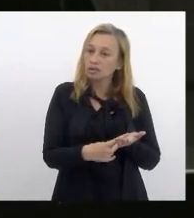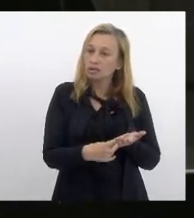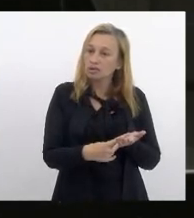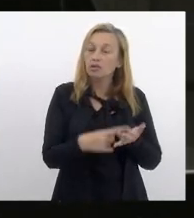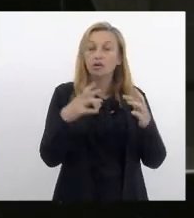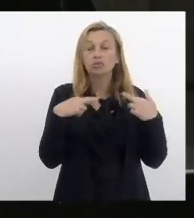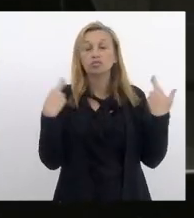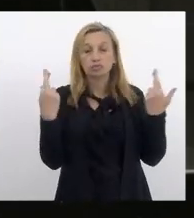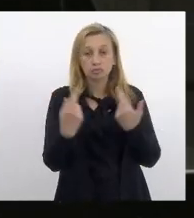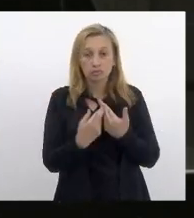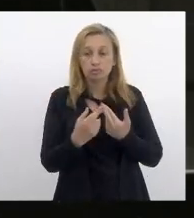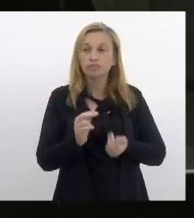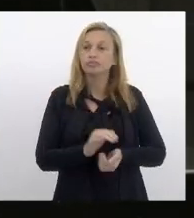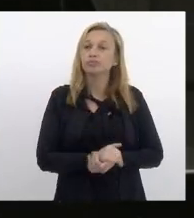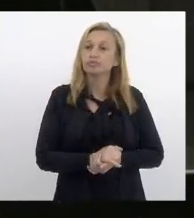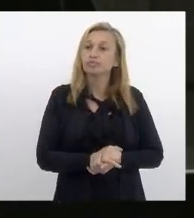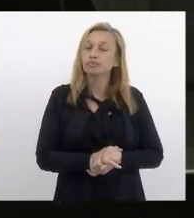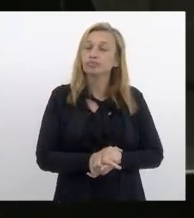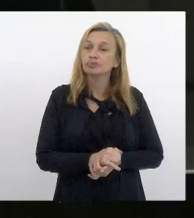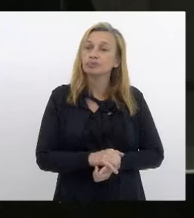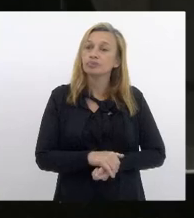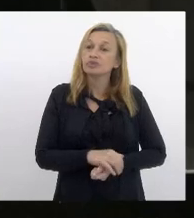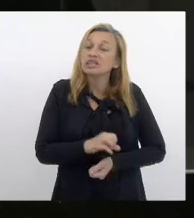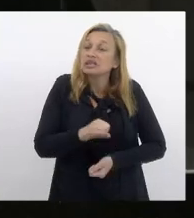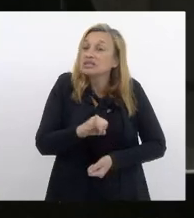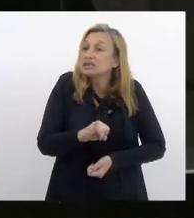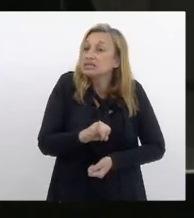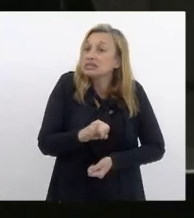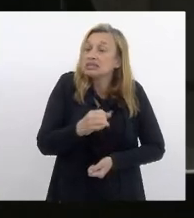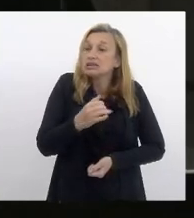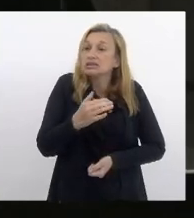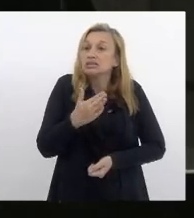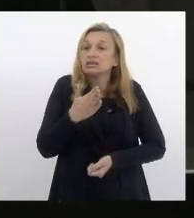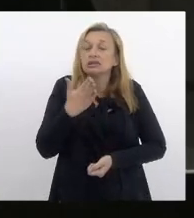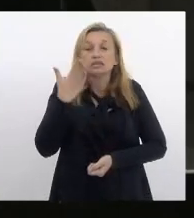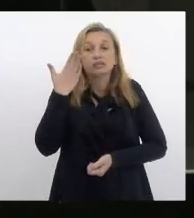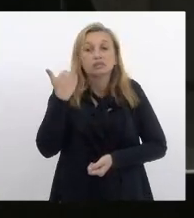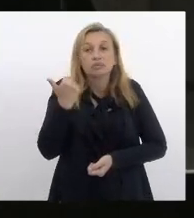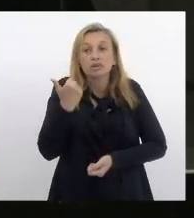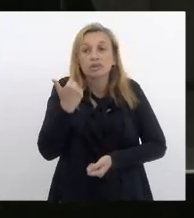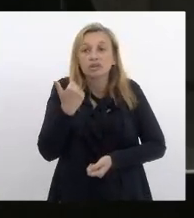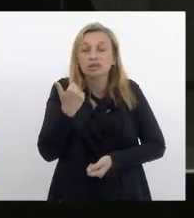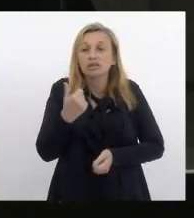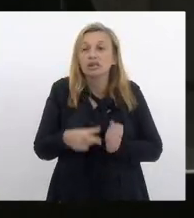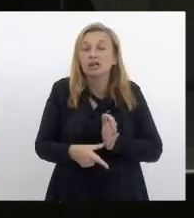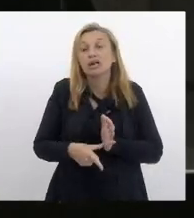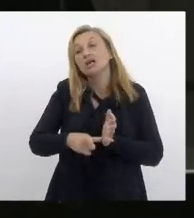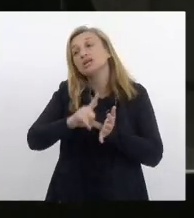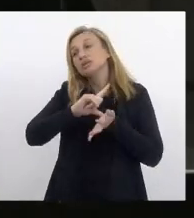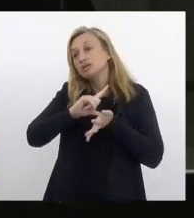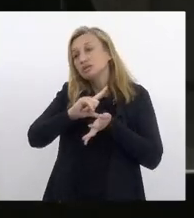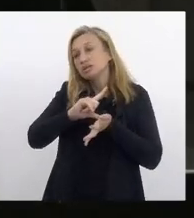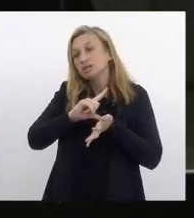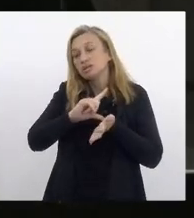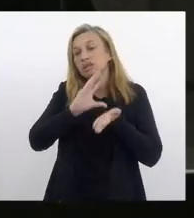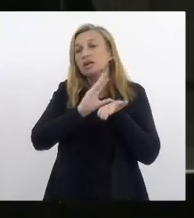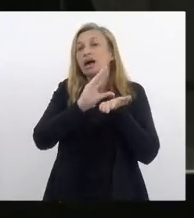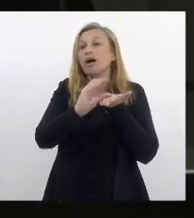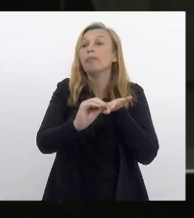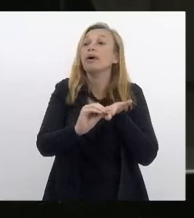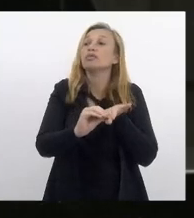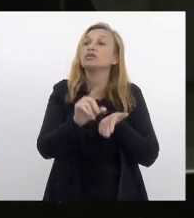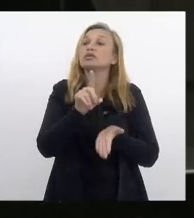a reunião se soubesse antecipadamente a pauta.